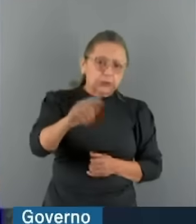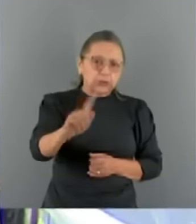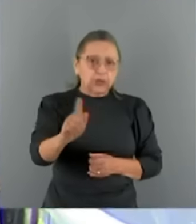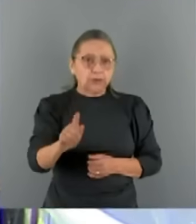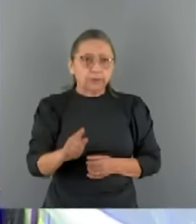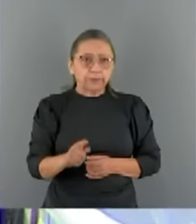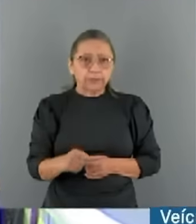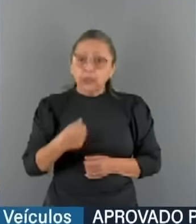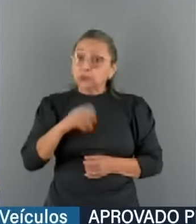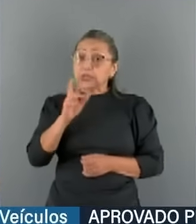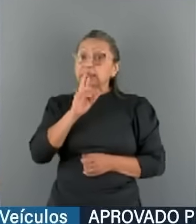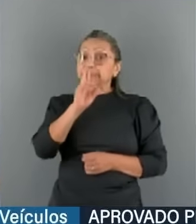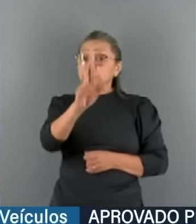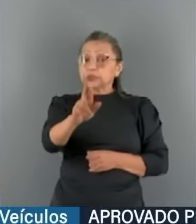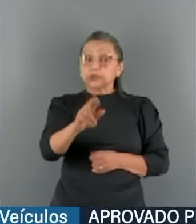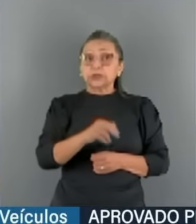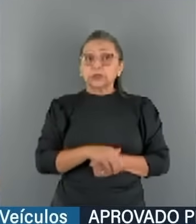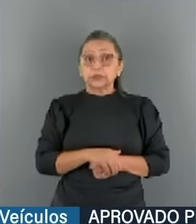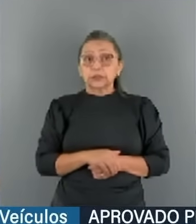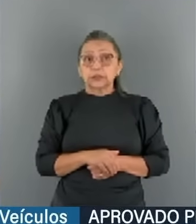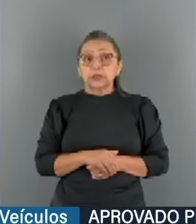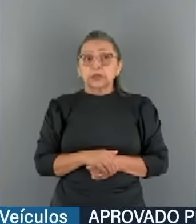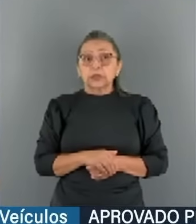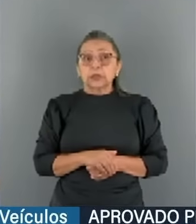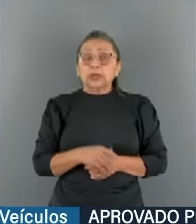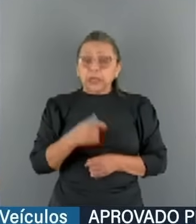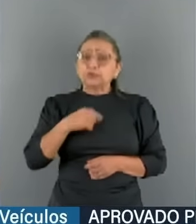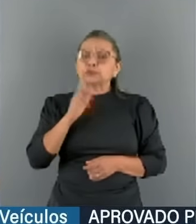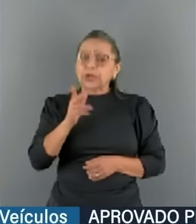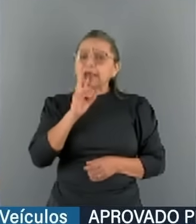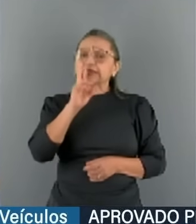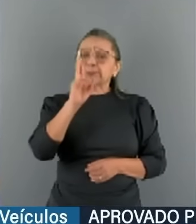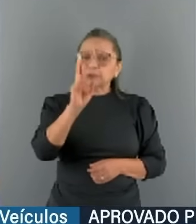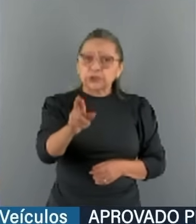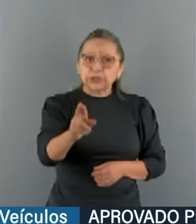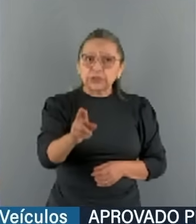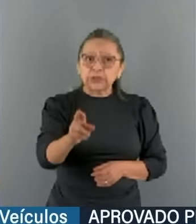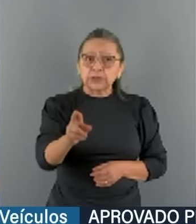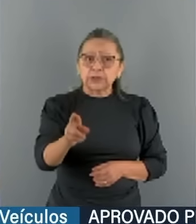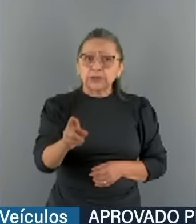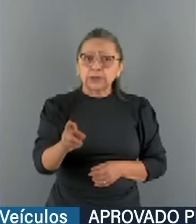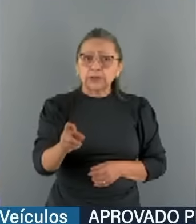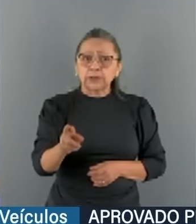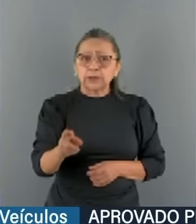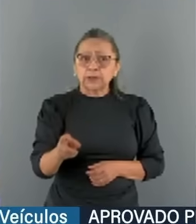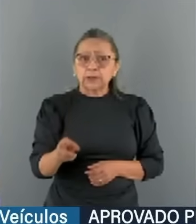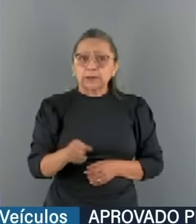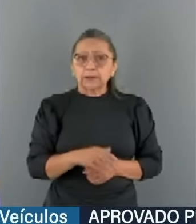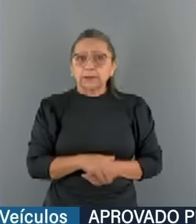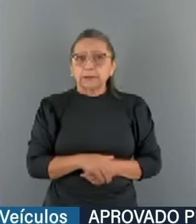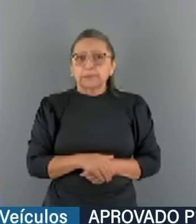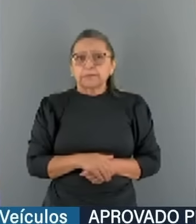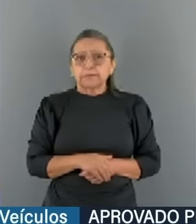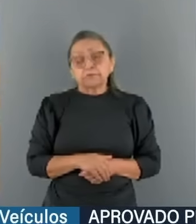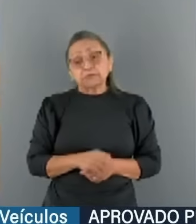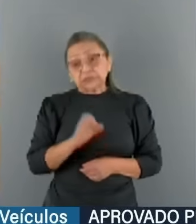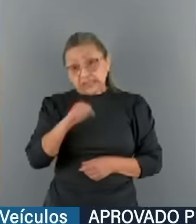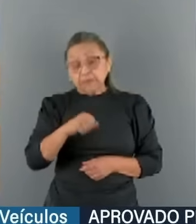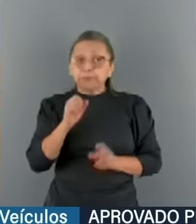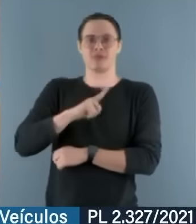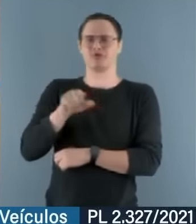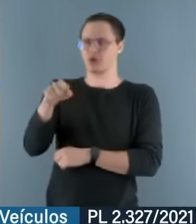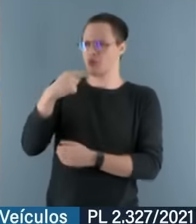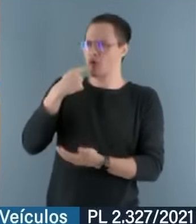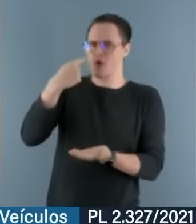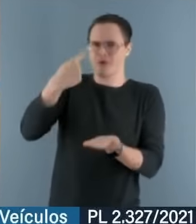Eu já respondi para o senhor, senador. Então, sim. Eu já respondi para o senhor, não, senador. Não, sim ou não? Sim? Pode ser. Pode ser.